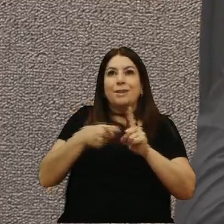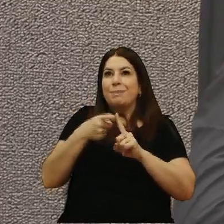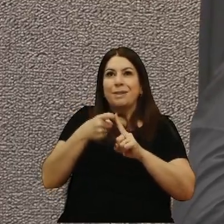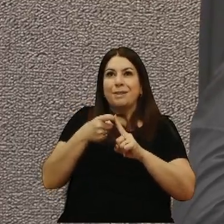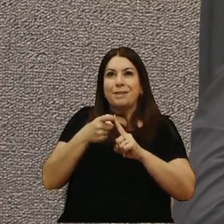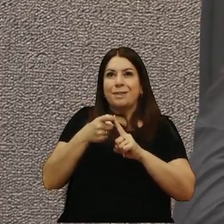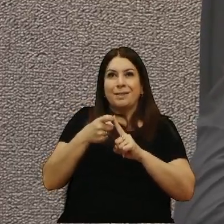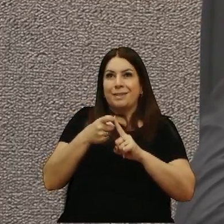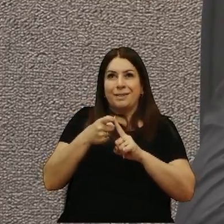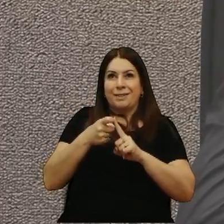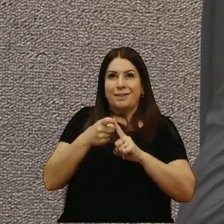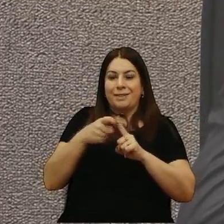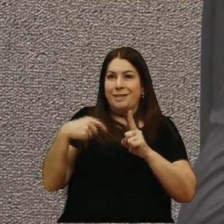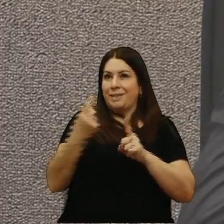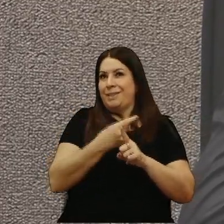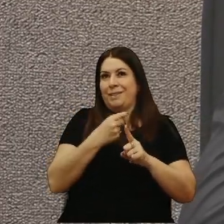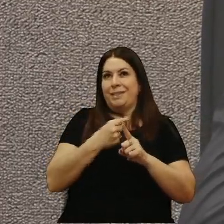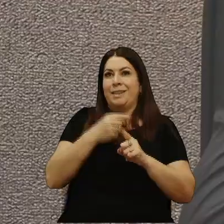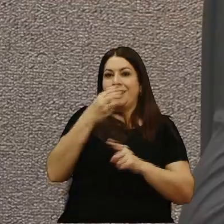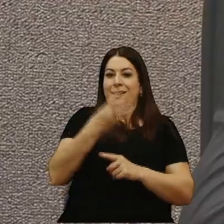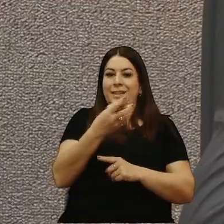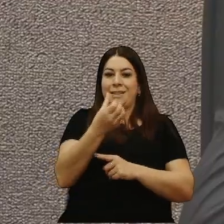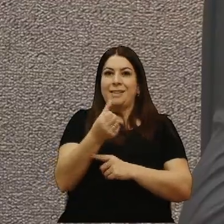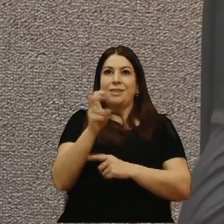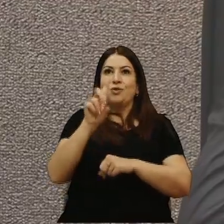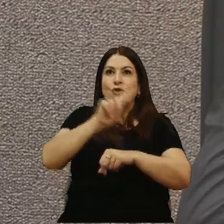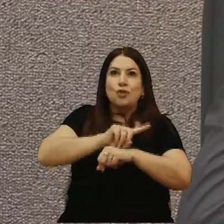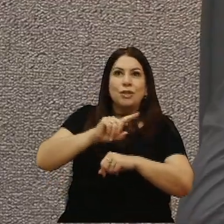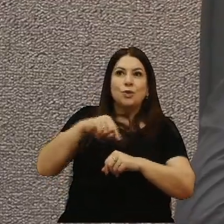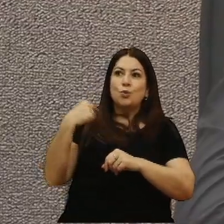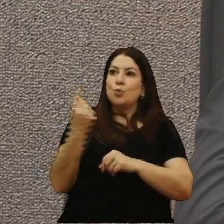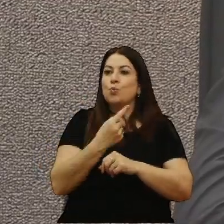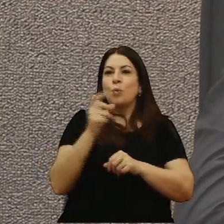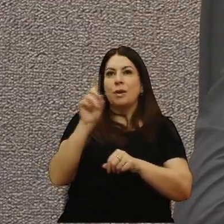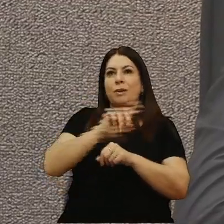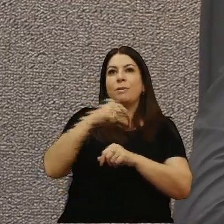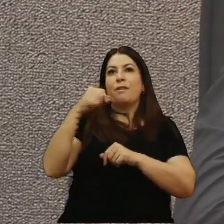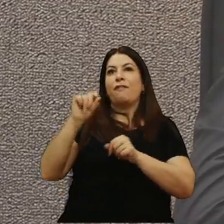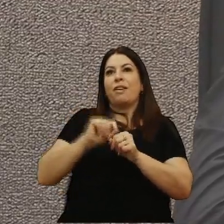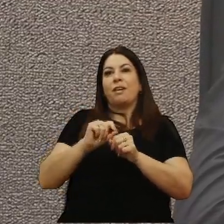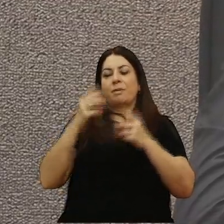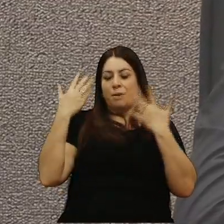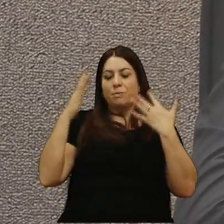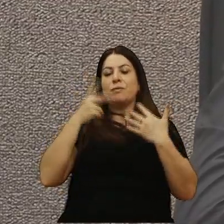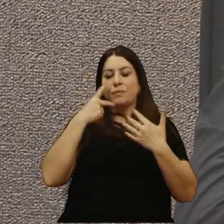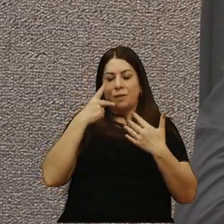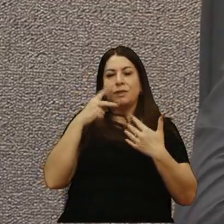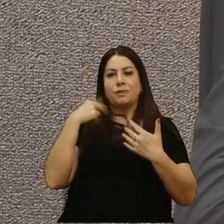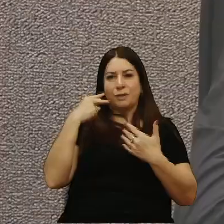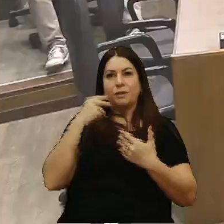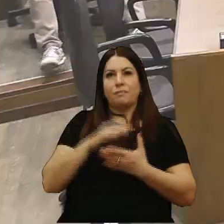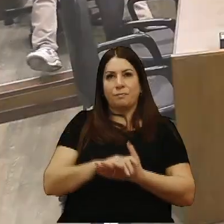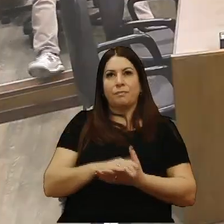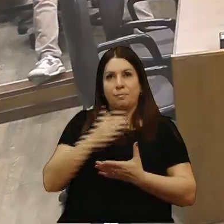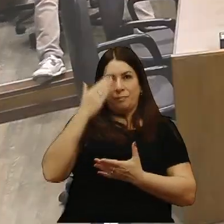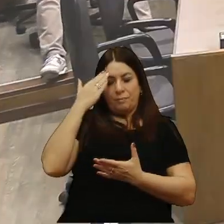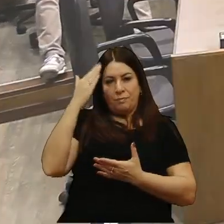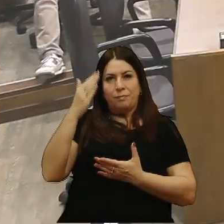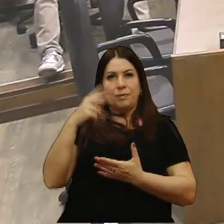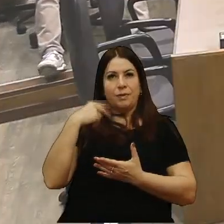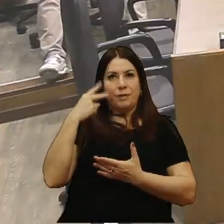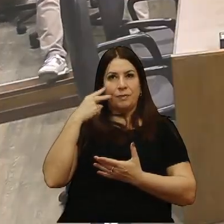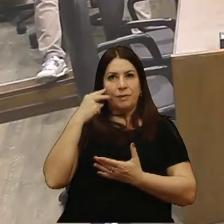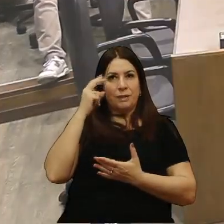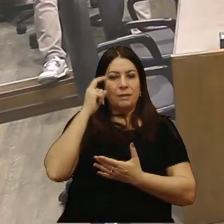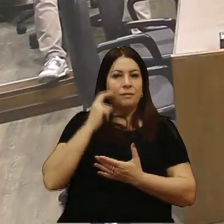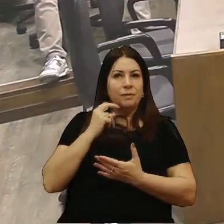maio. São os 365 dias do ano que nós precisamos falar isso. Parabéns pela sua fala, vereador. Obrigado, vereador Edson. Vereadora Daniel